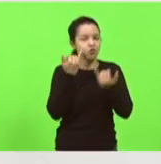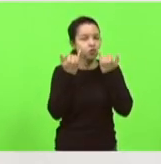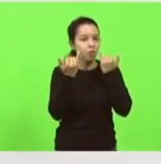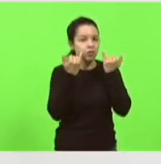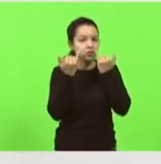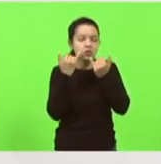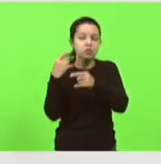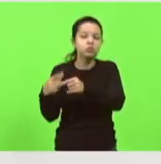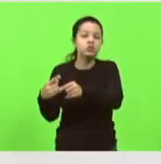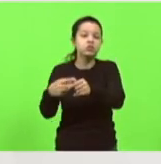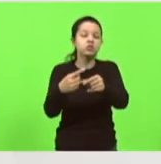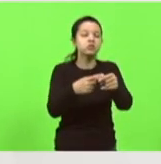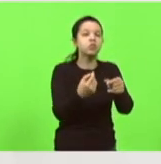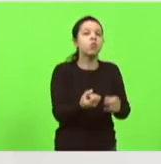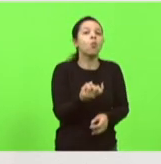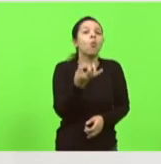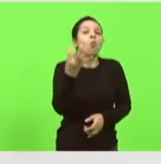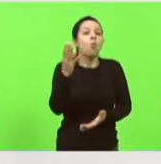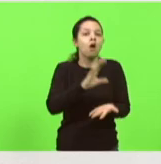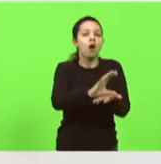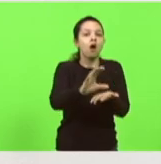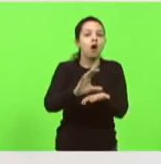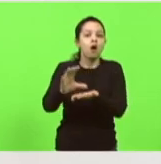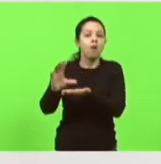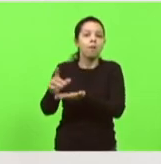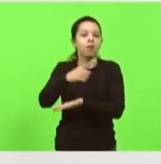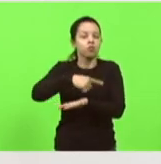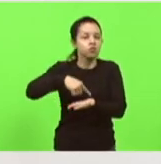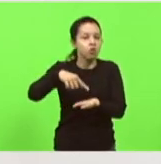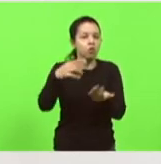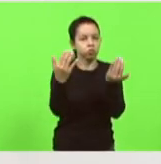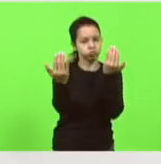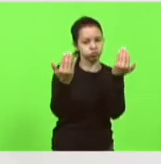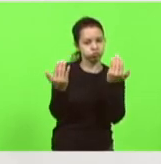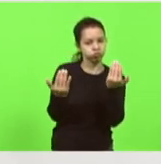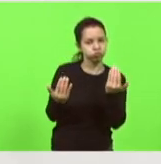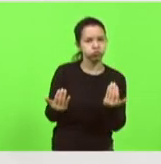quanto receberam para a gente confrontar esse número. É muito bom que bata.